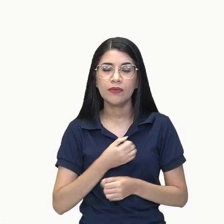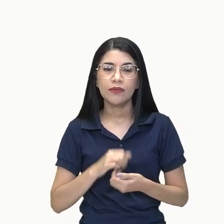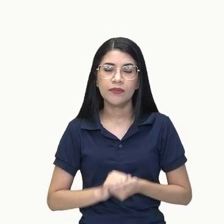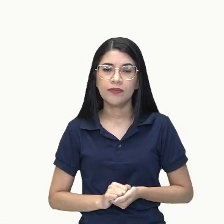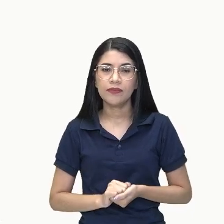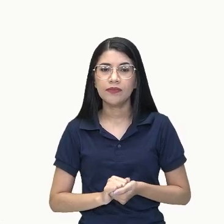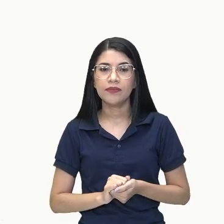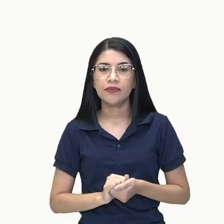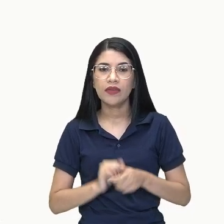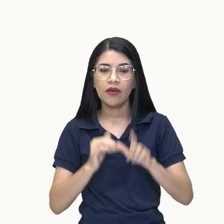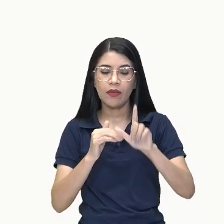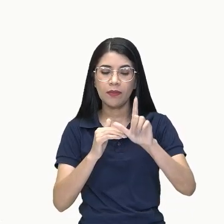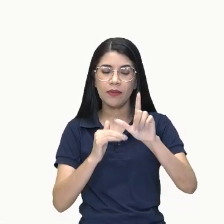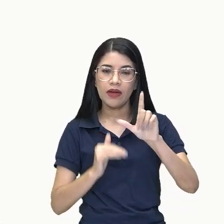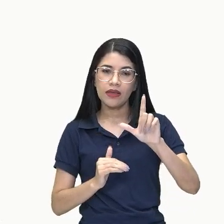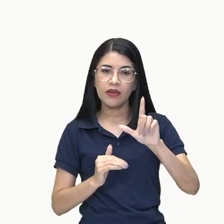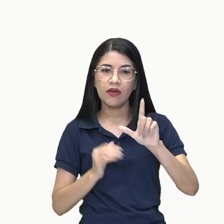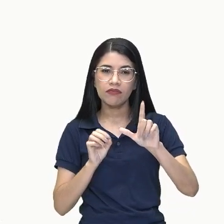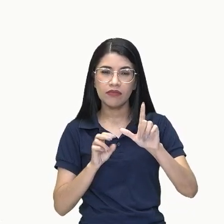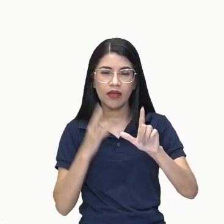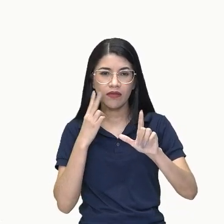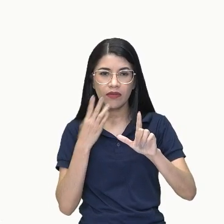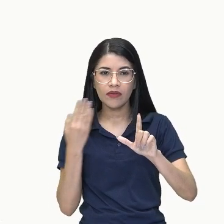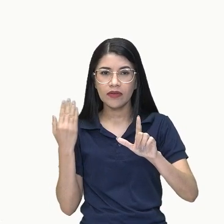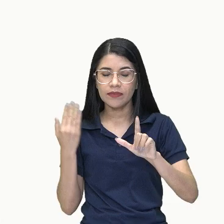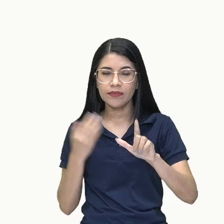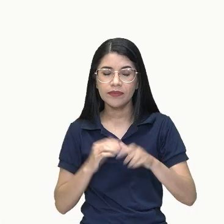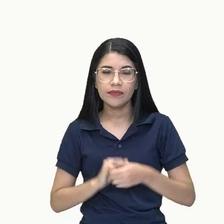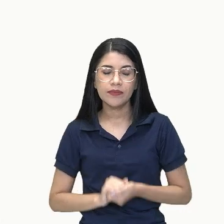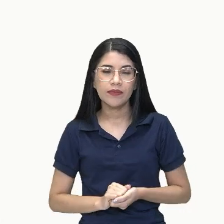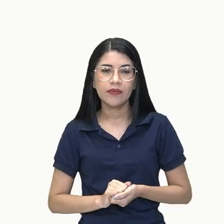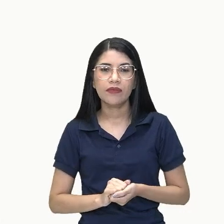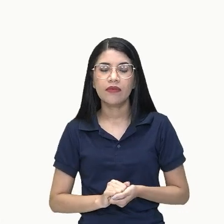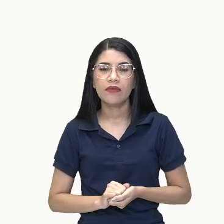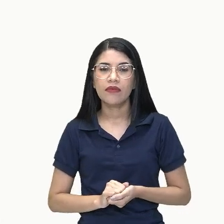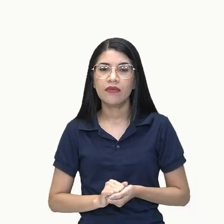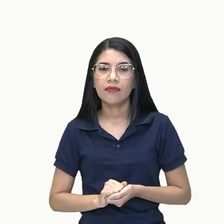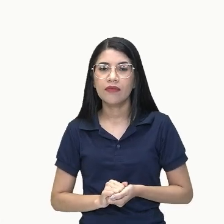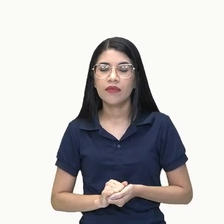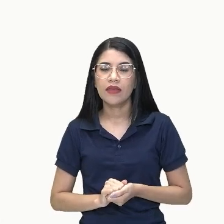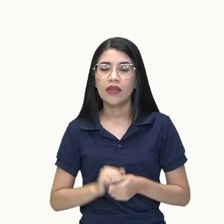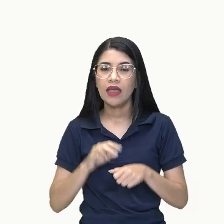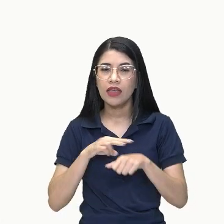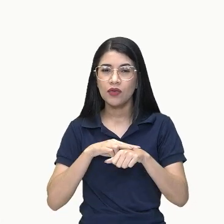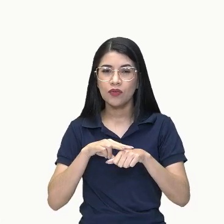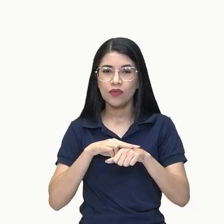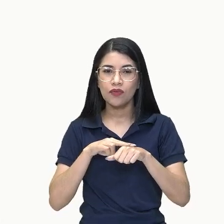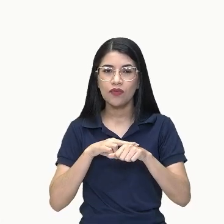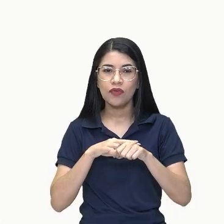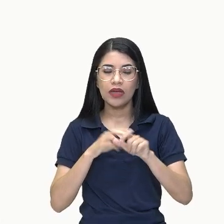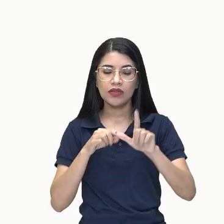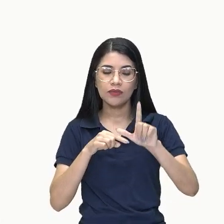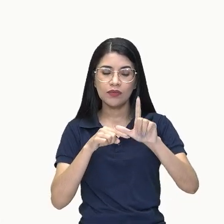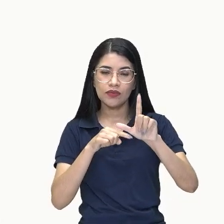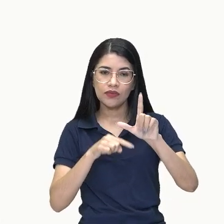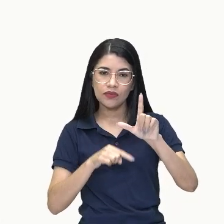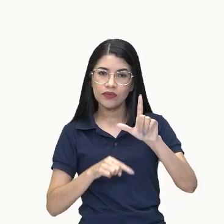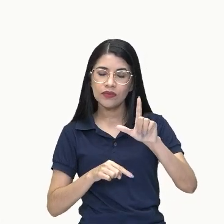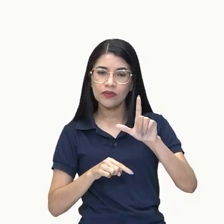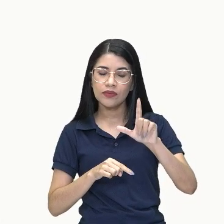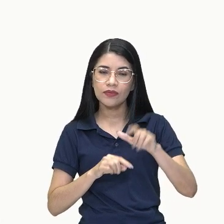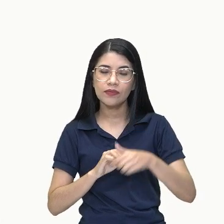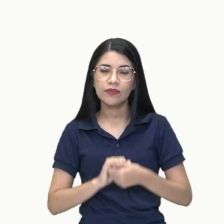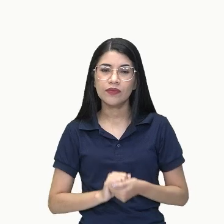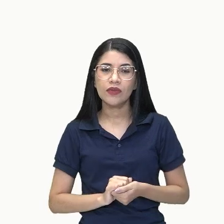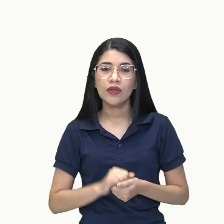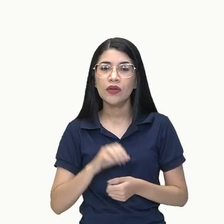de baixo, como você visualiza. Tudo bem? Para esta parte bem aqui. E tem um detalhe, onde